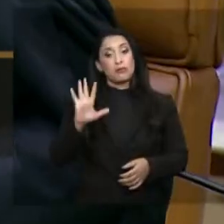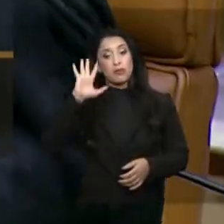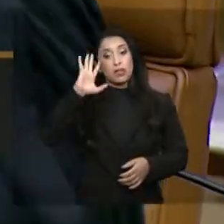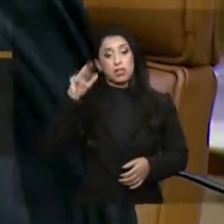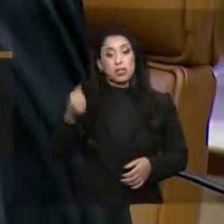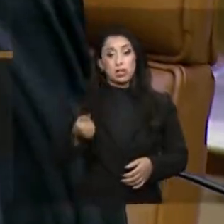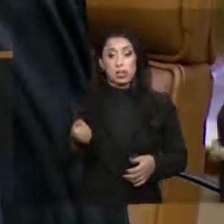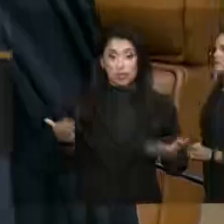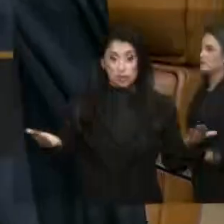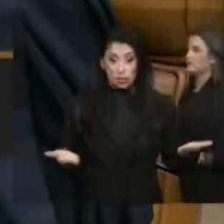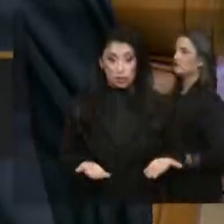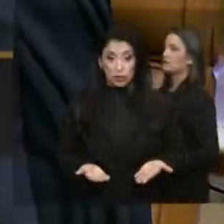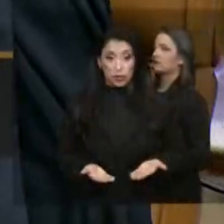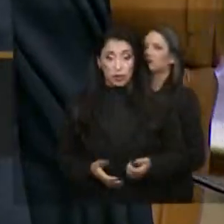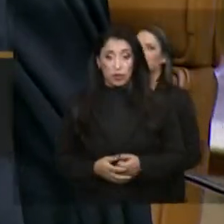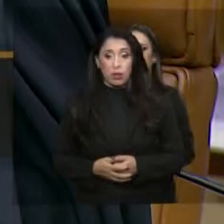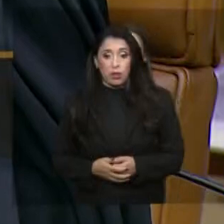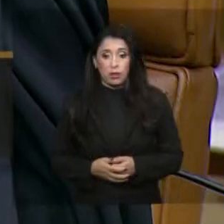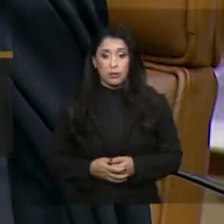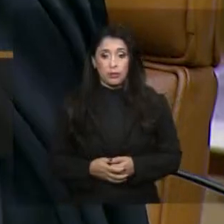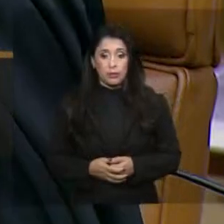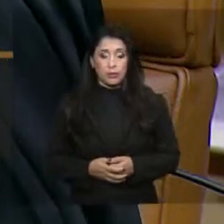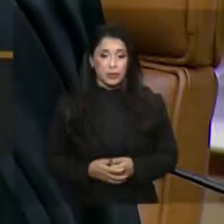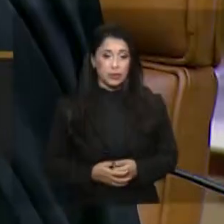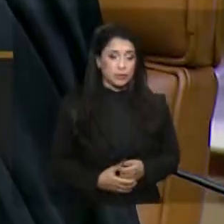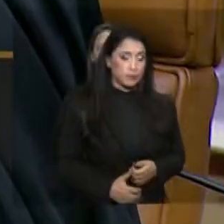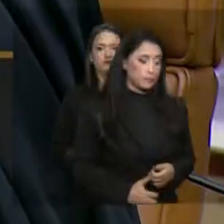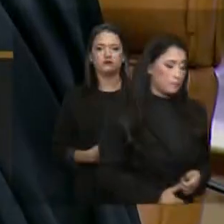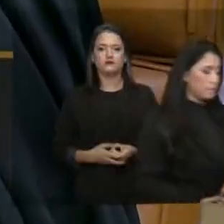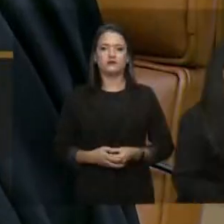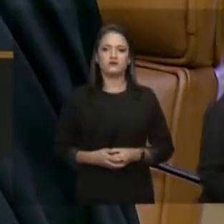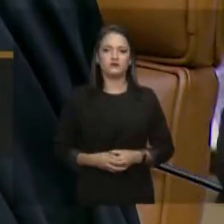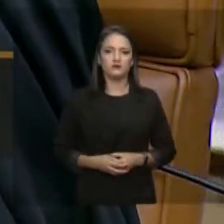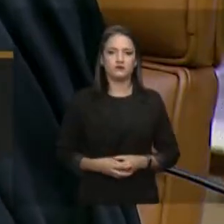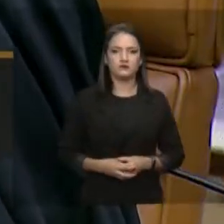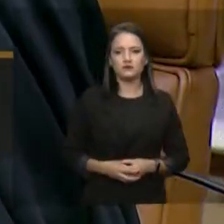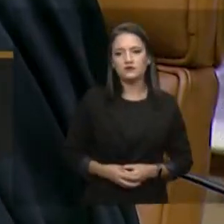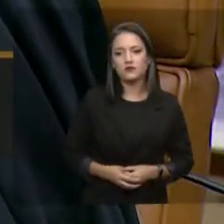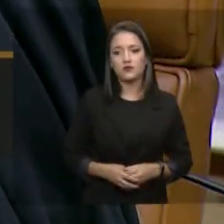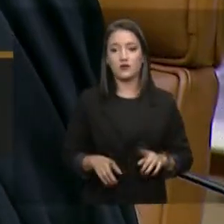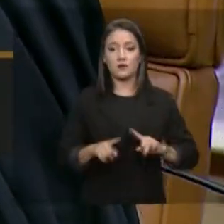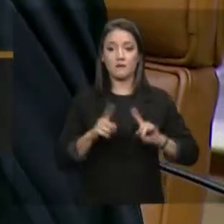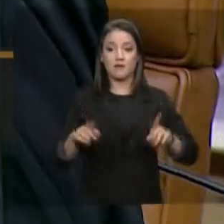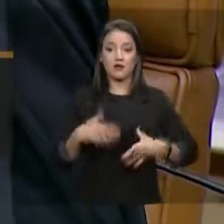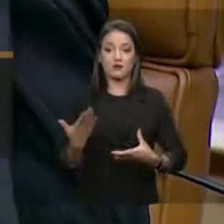decidido imediatamente? Mas aqui por isso que eu insisto aqui,